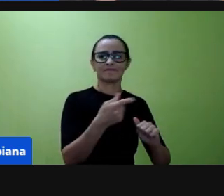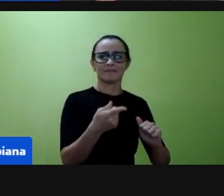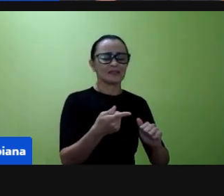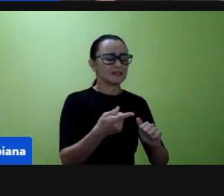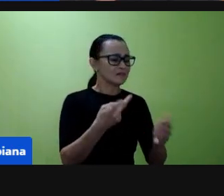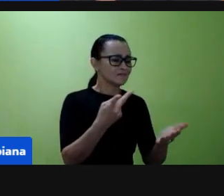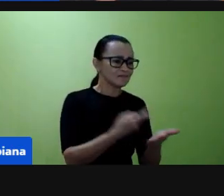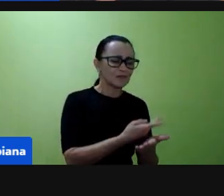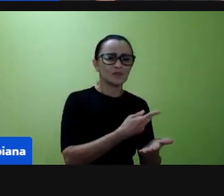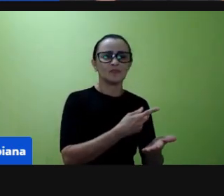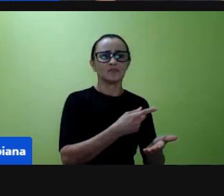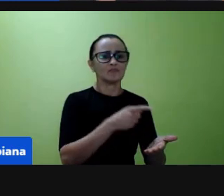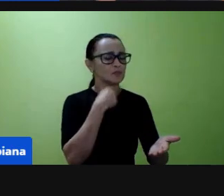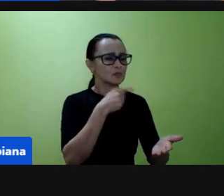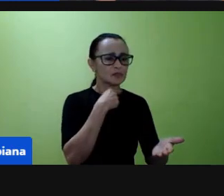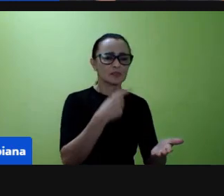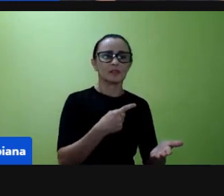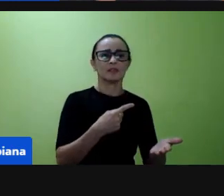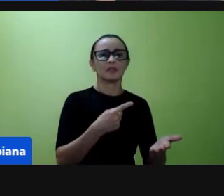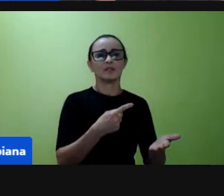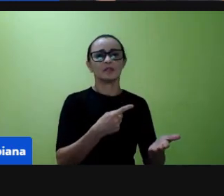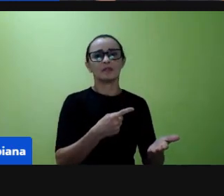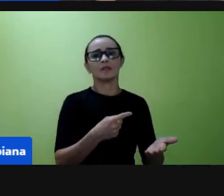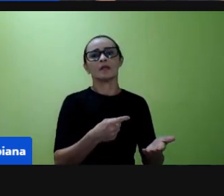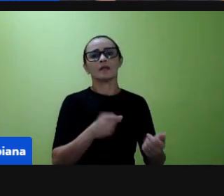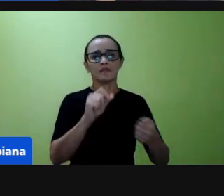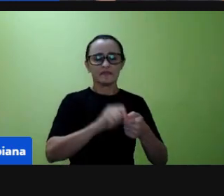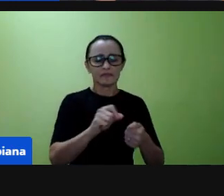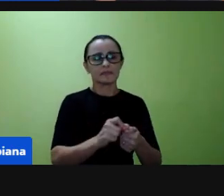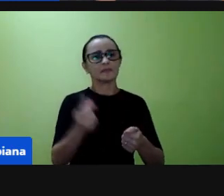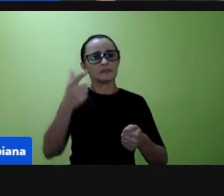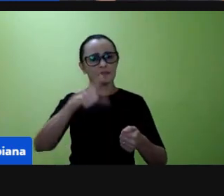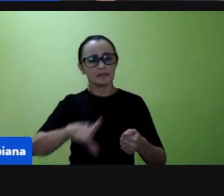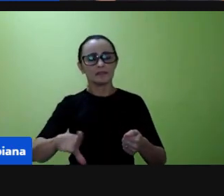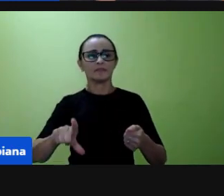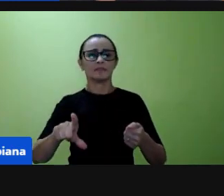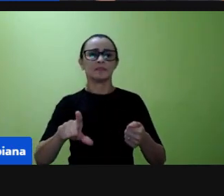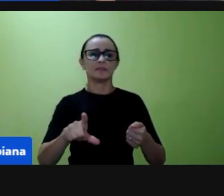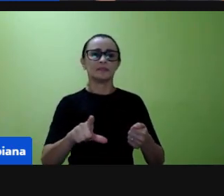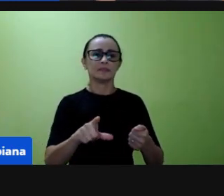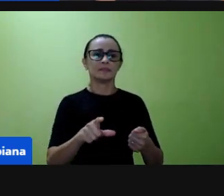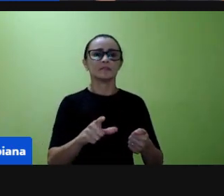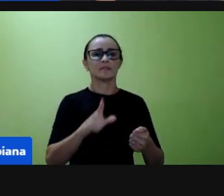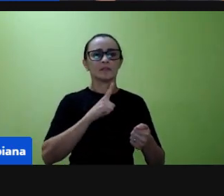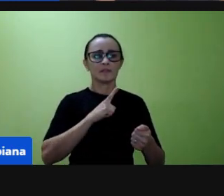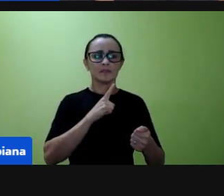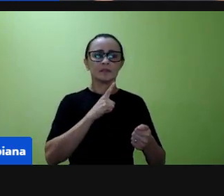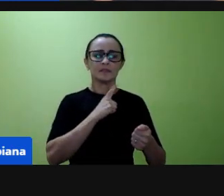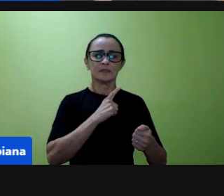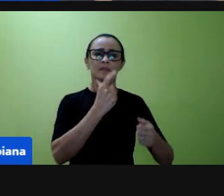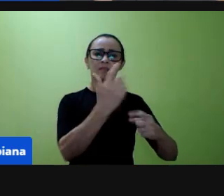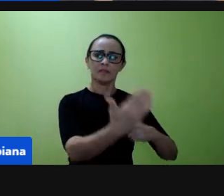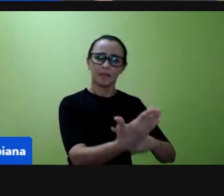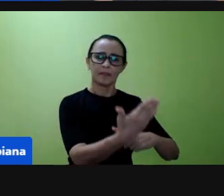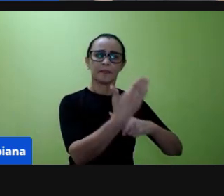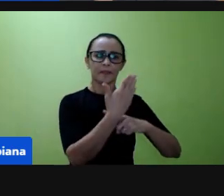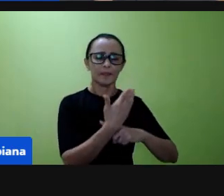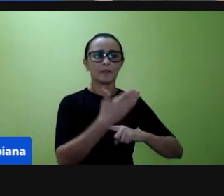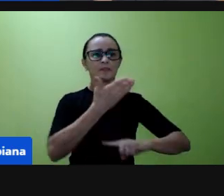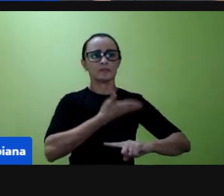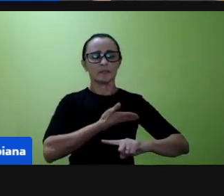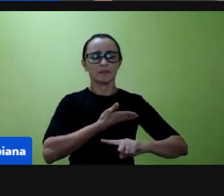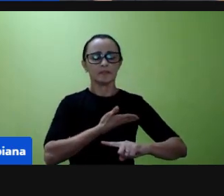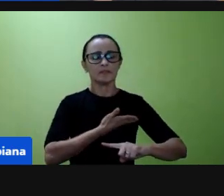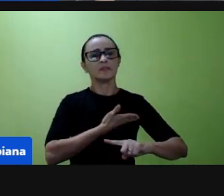forma, né? Ou recebi a informação, recebi a ajuda de outro colega, vou tentar fazer, e